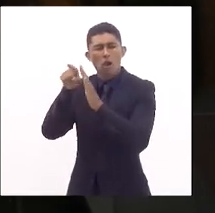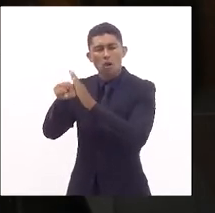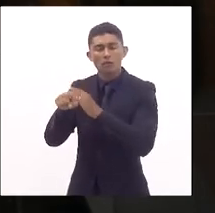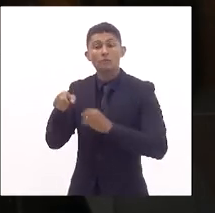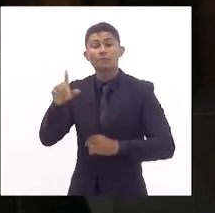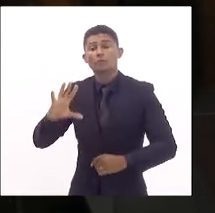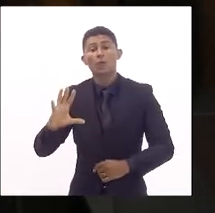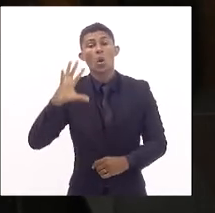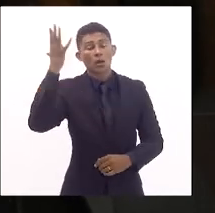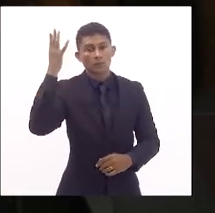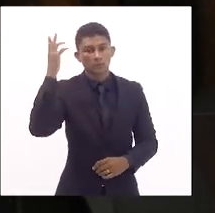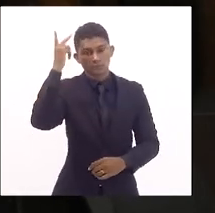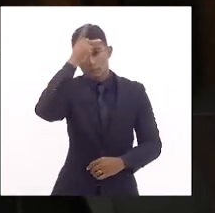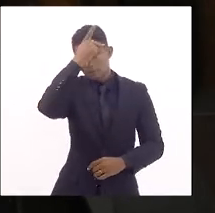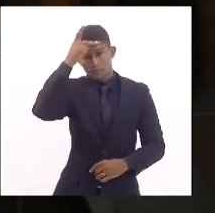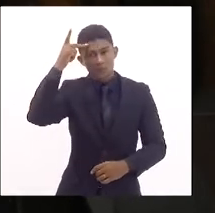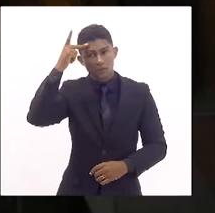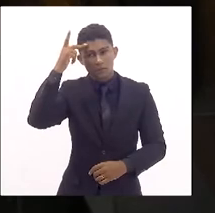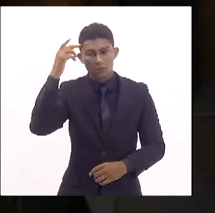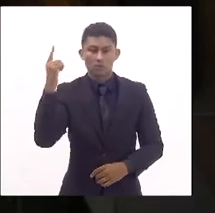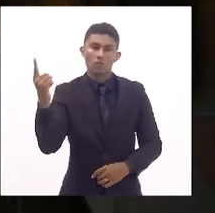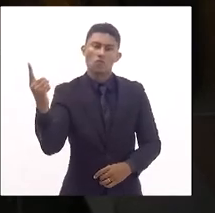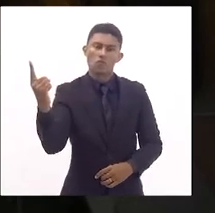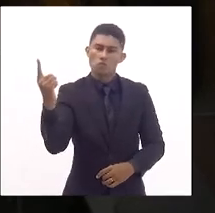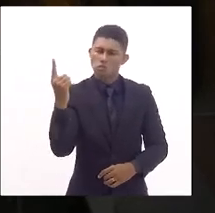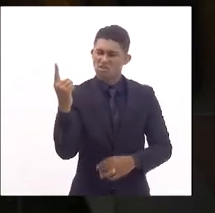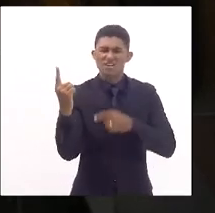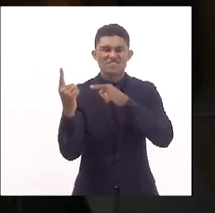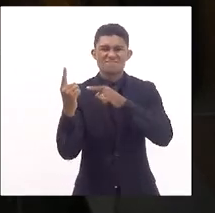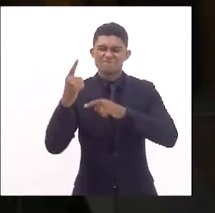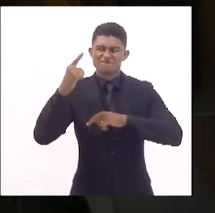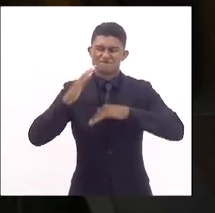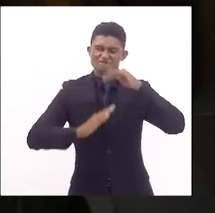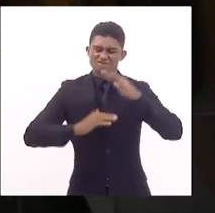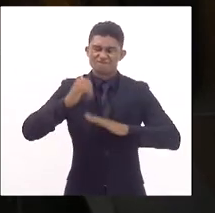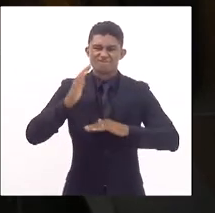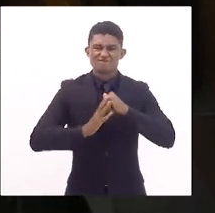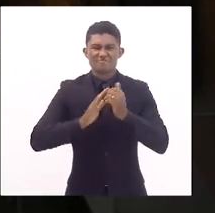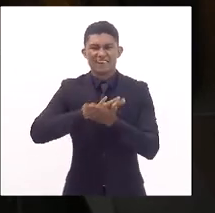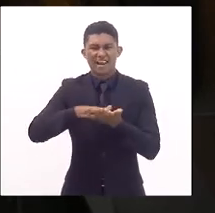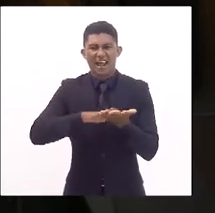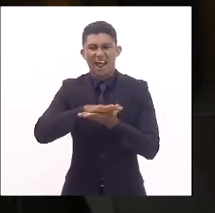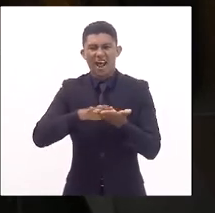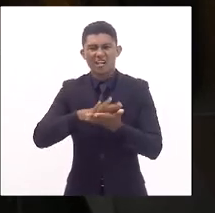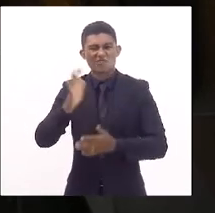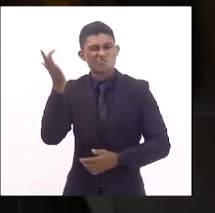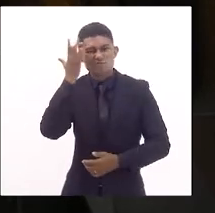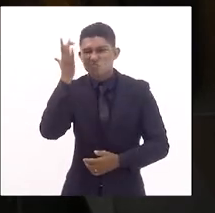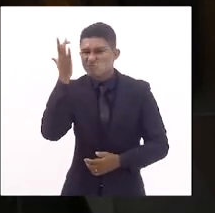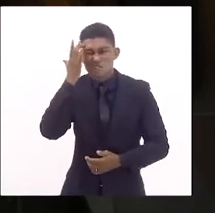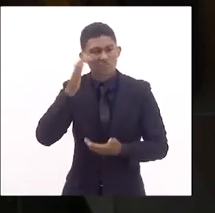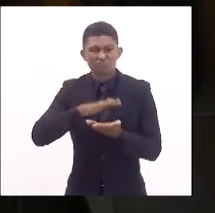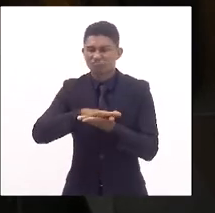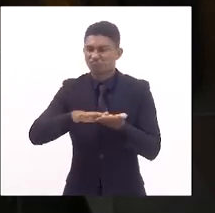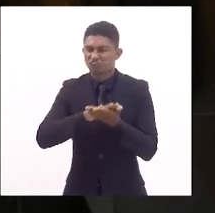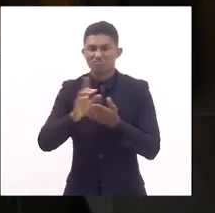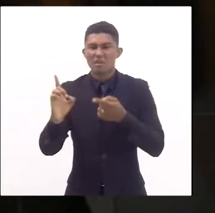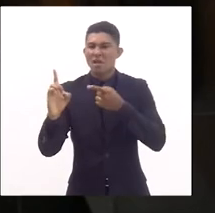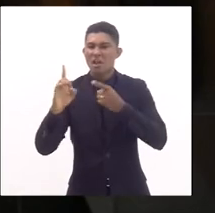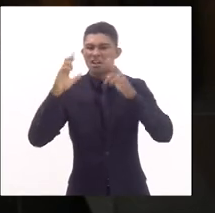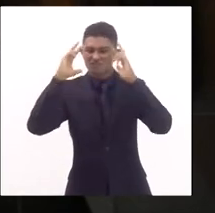é uma pessoa diz preparada desde qualificada e desbocada desrespeitosa